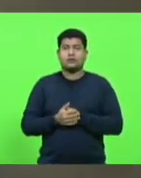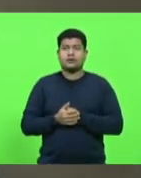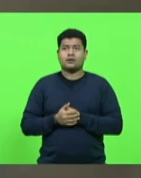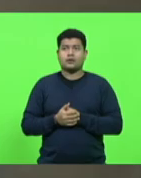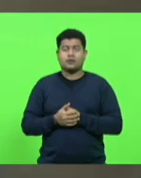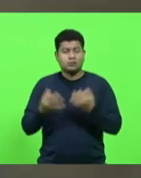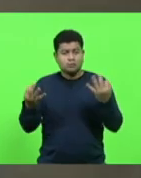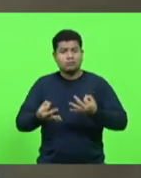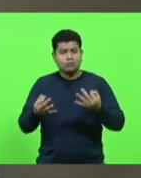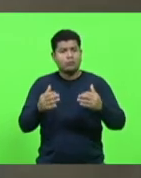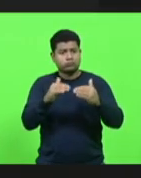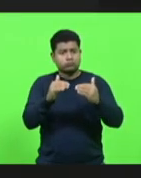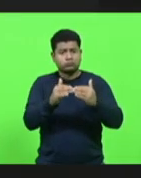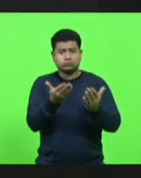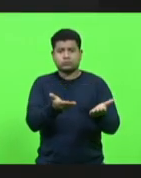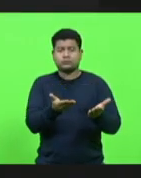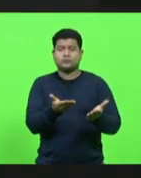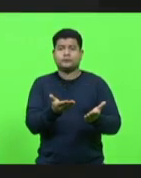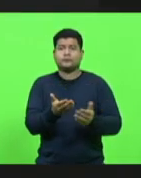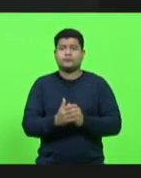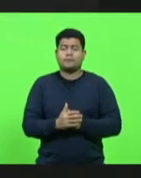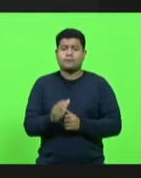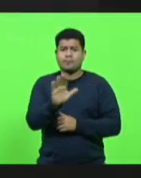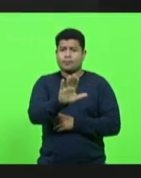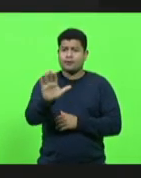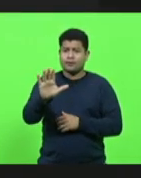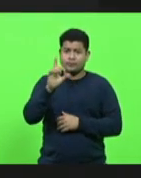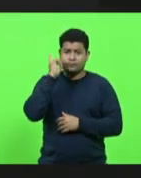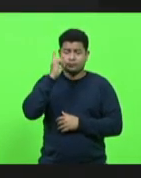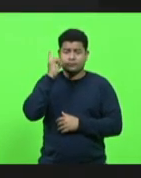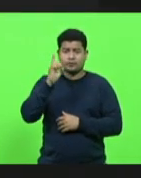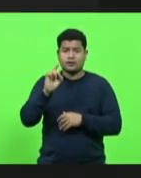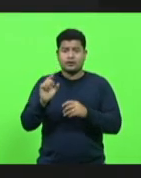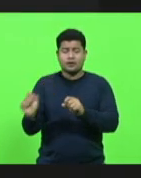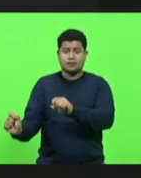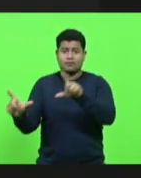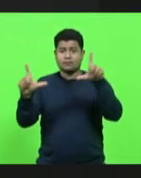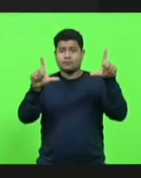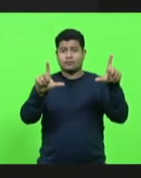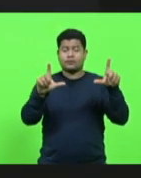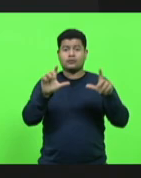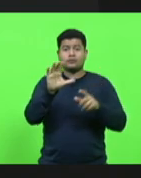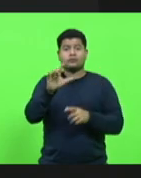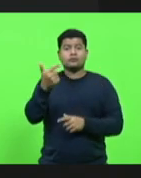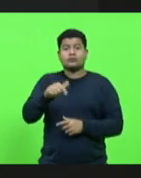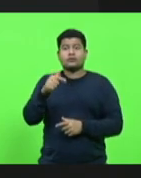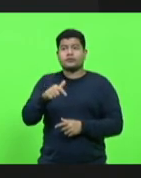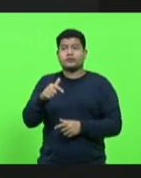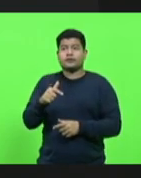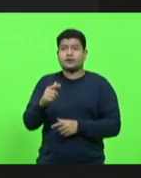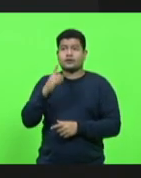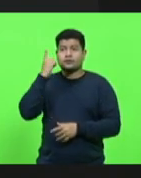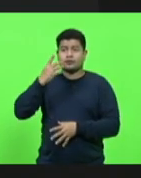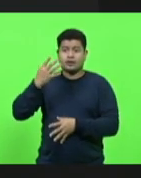Perfeito. Mas, deputados, foi aberto o painel, só que não havia quórum. E